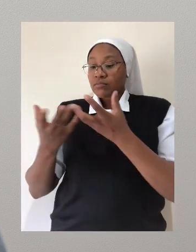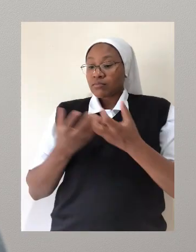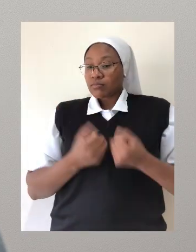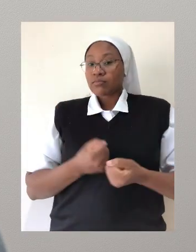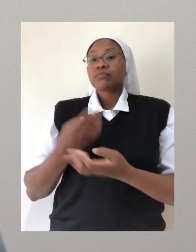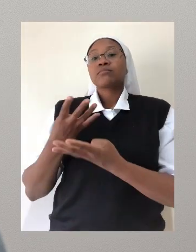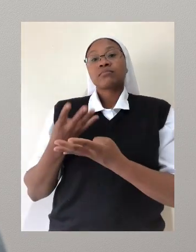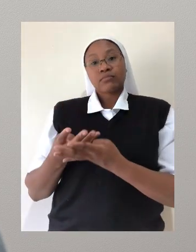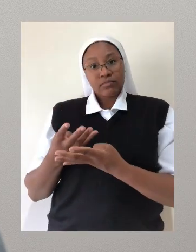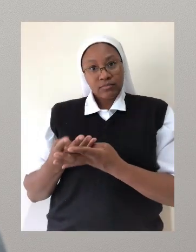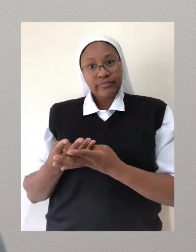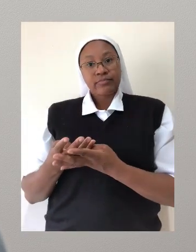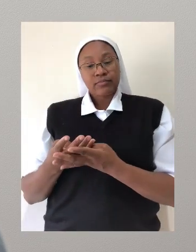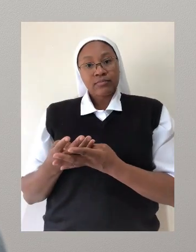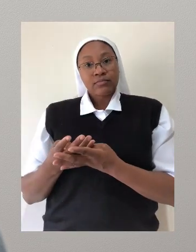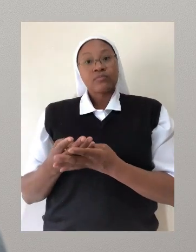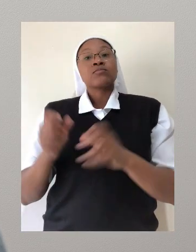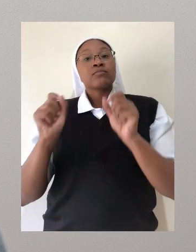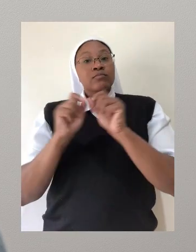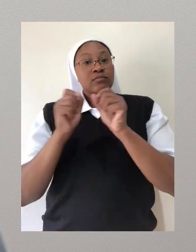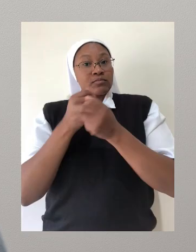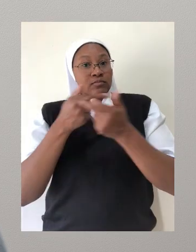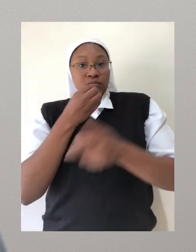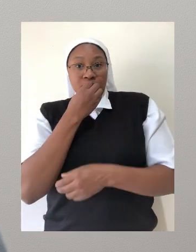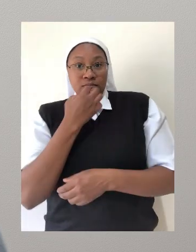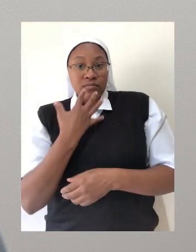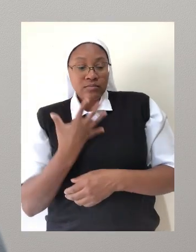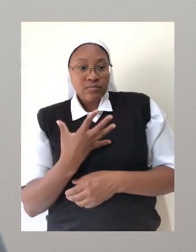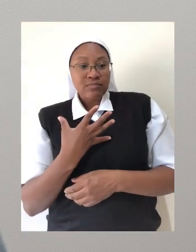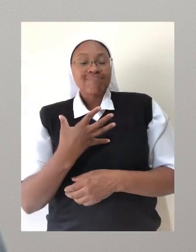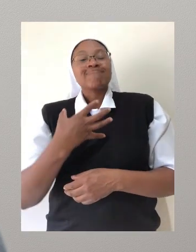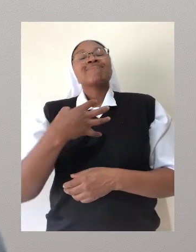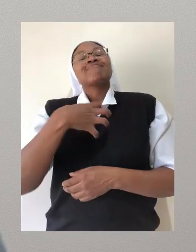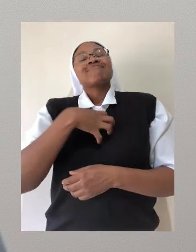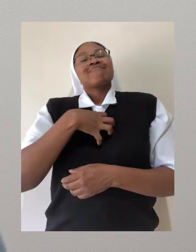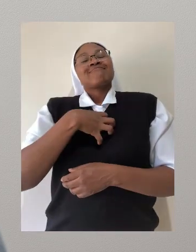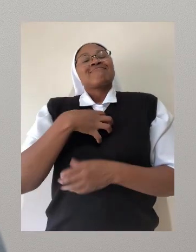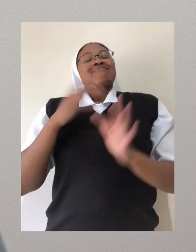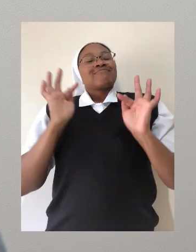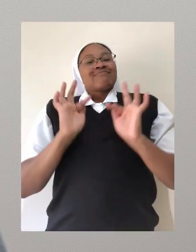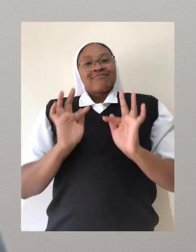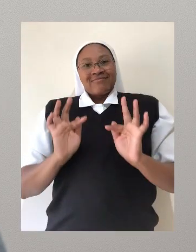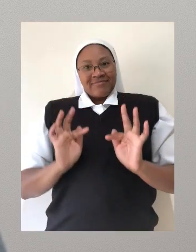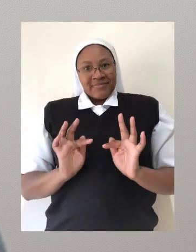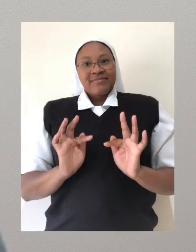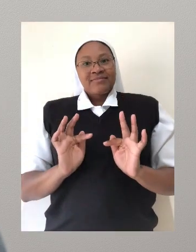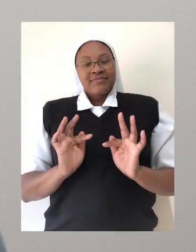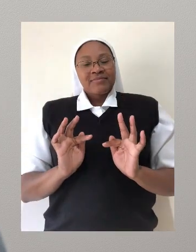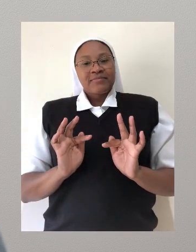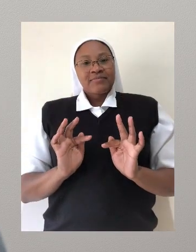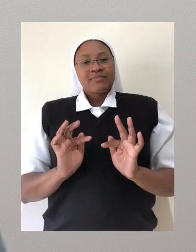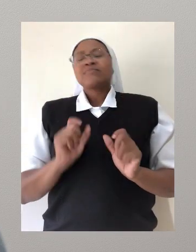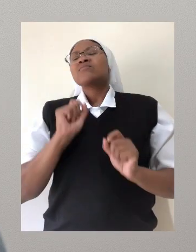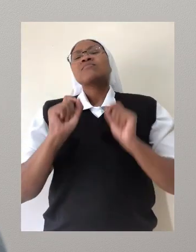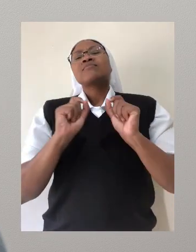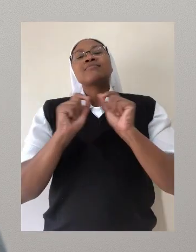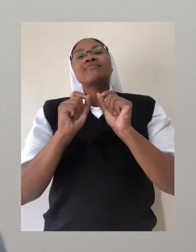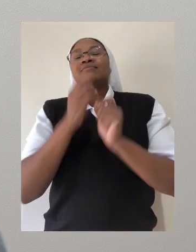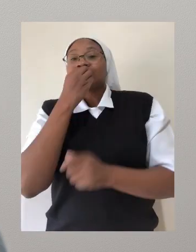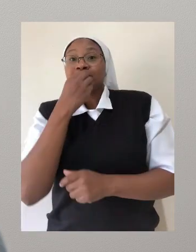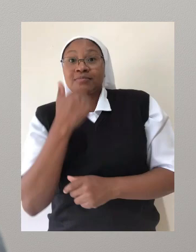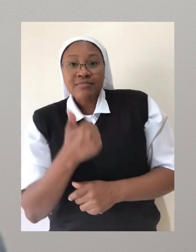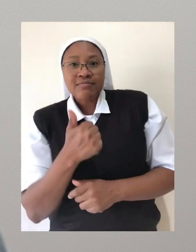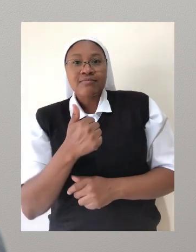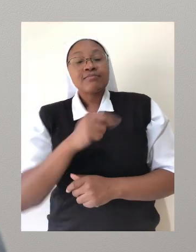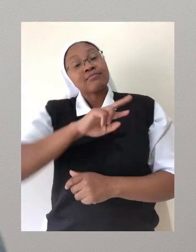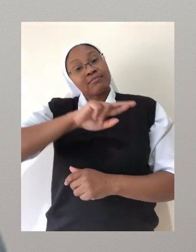ouve na confissão, se for o caso. Quando realizamos isto, nos sentimos bem e felizes. O que é